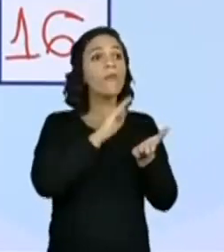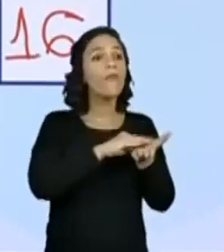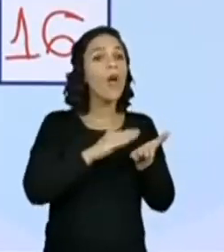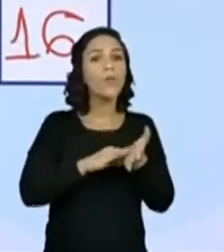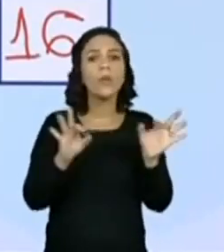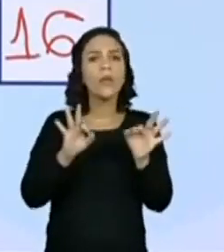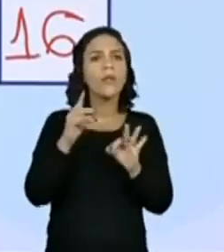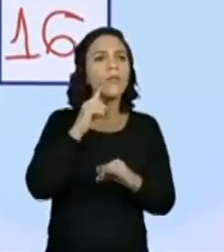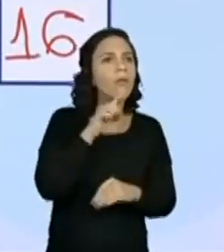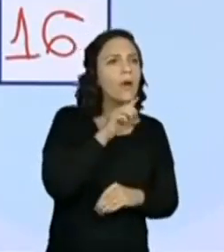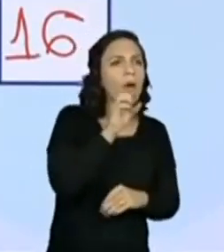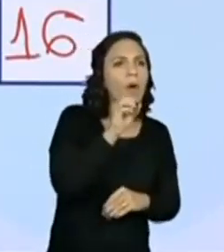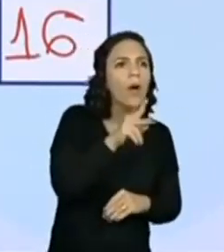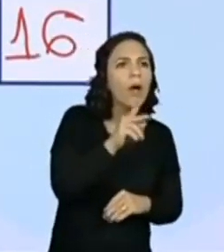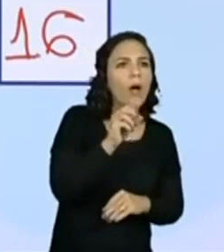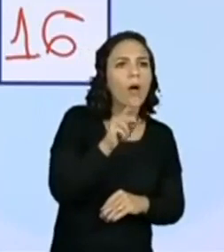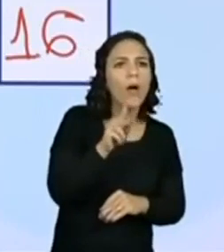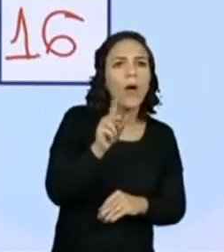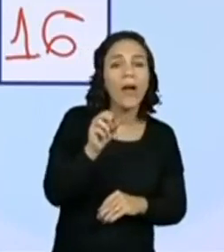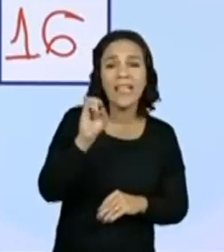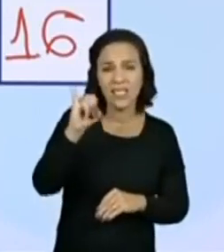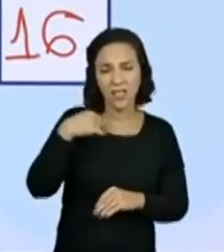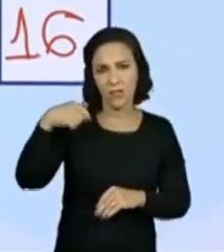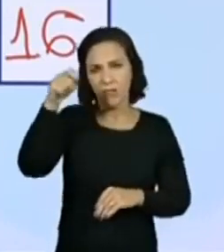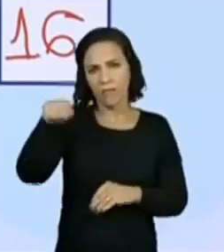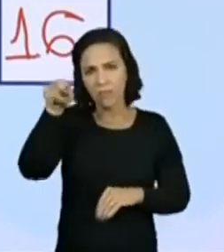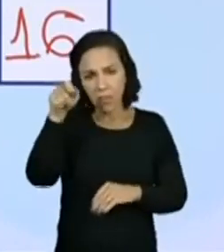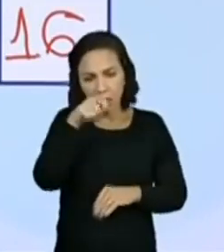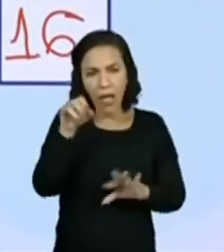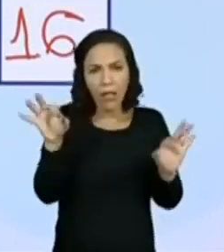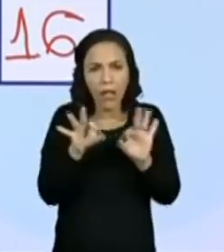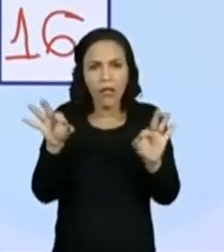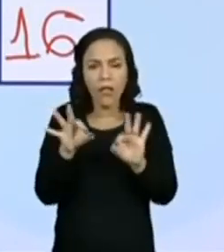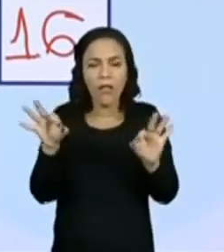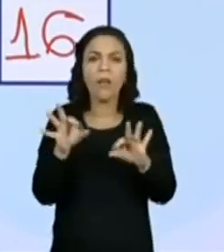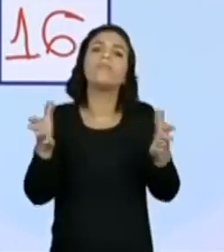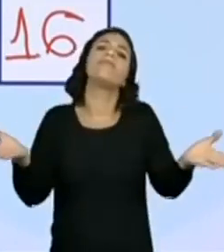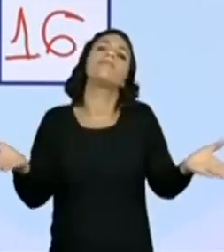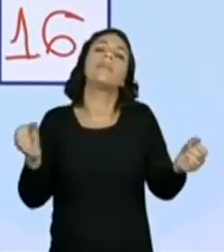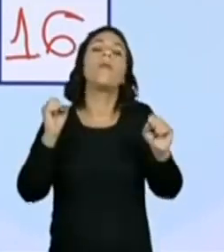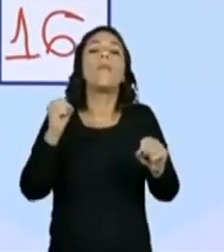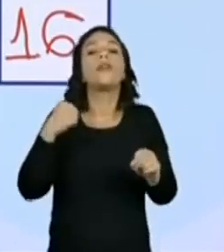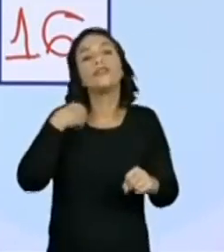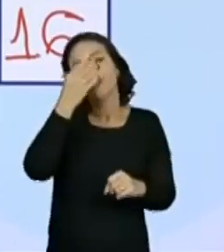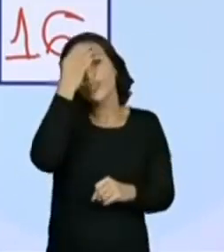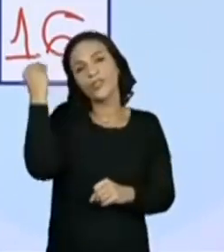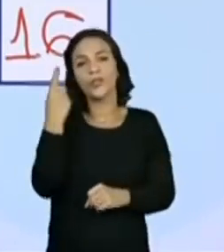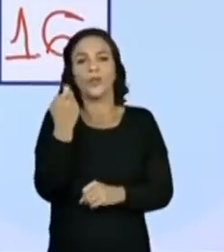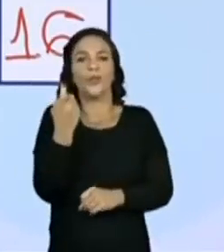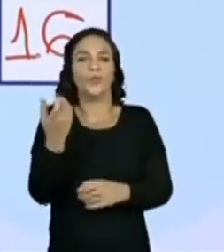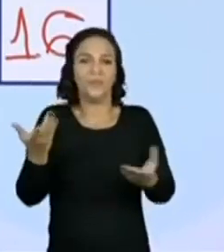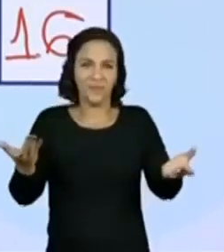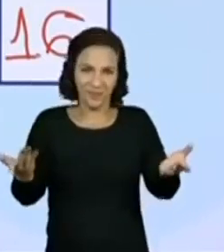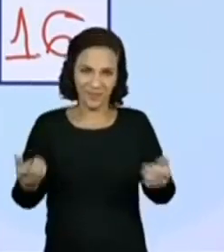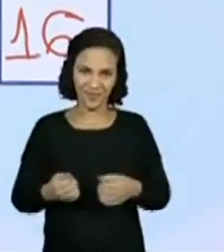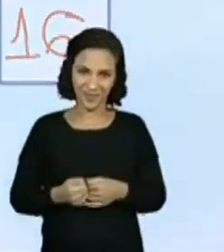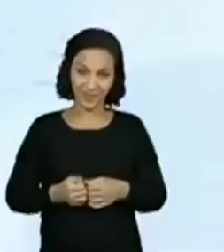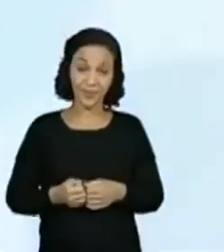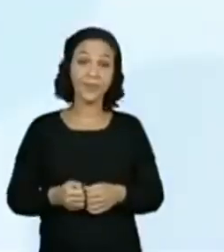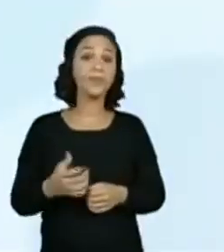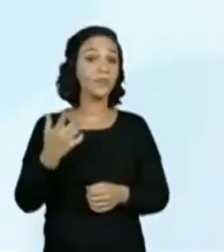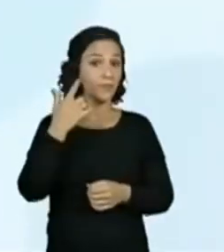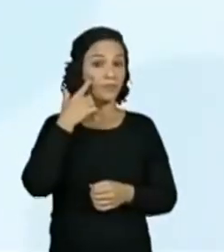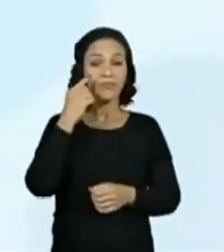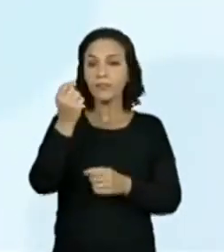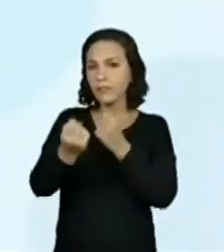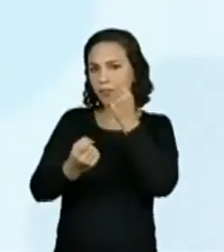a marcação, professor, ia ser difícil, não é? Verdade. Então, é sempre importante fazer a marcação. E olha, teve professores que colocaram